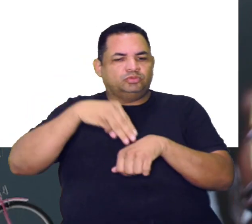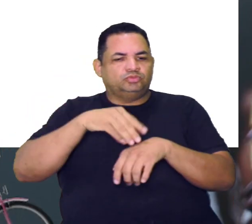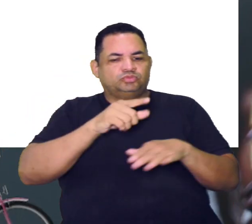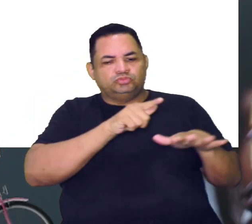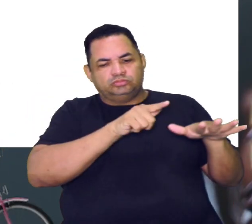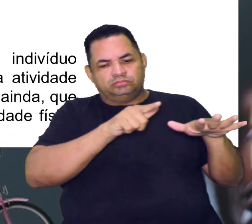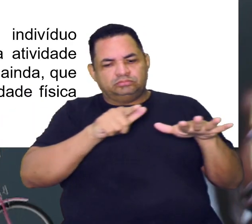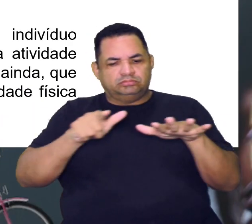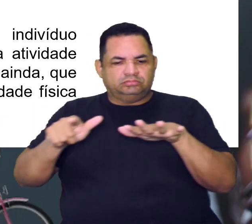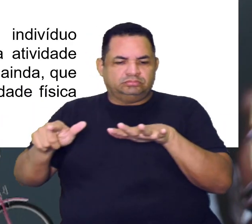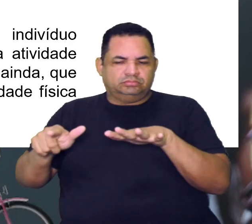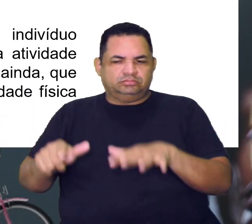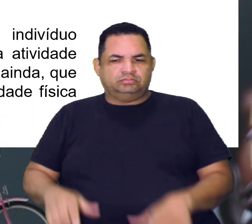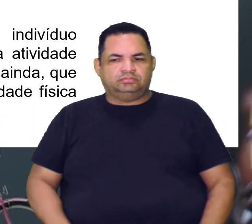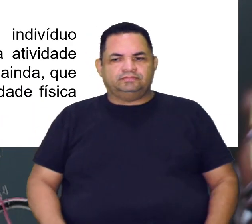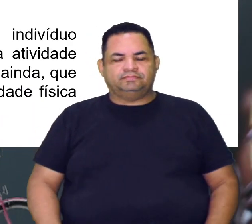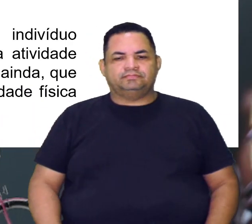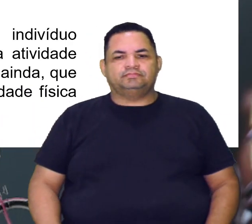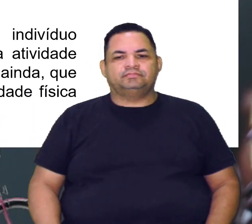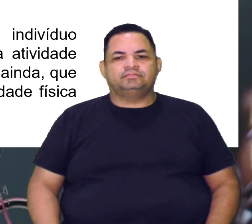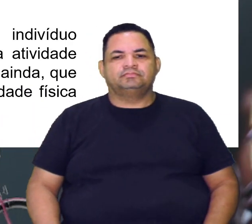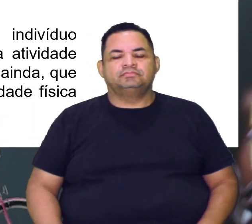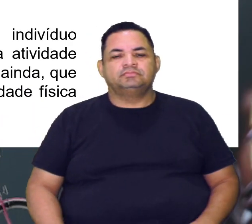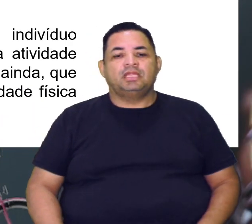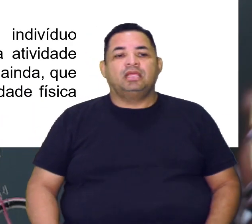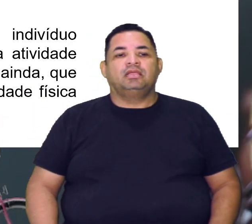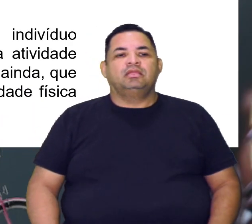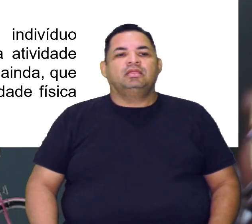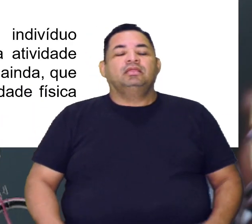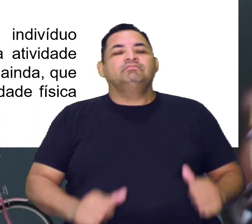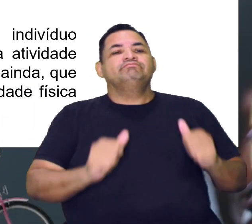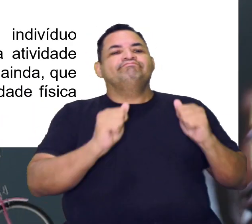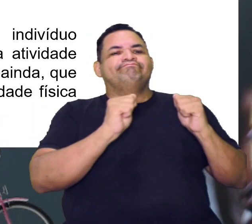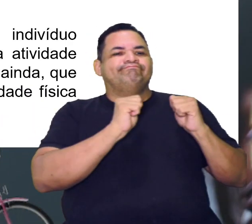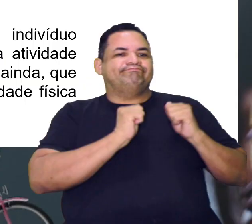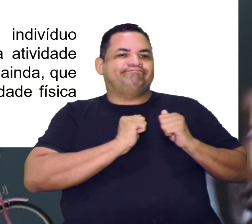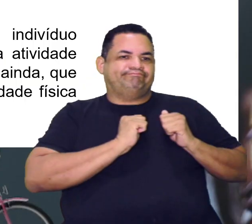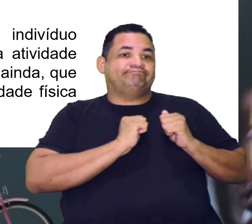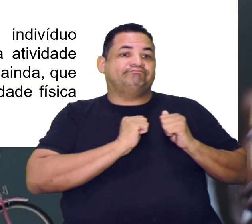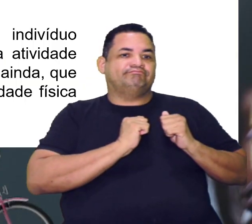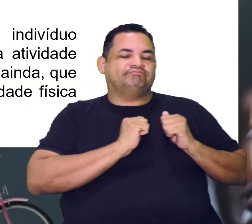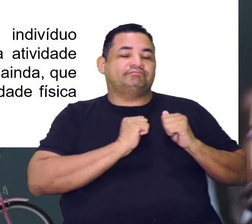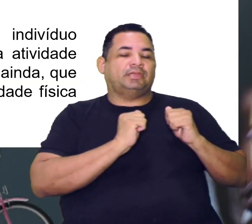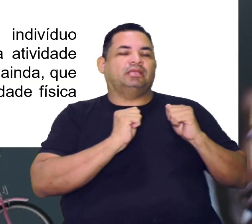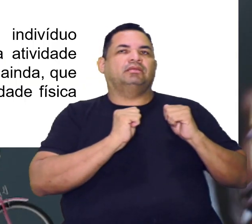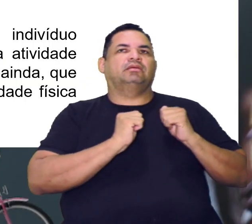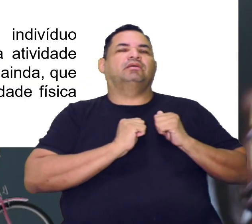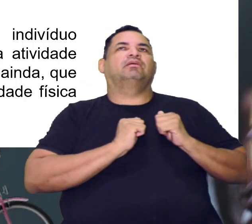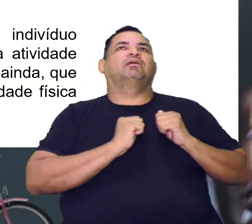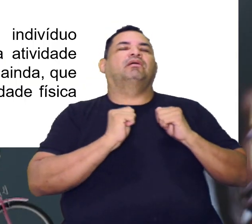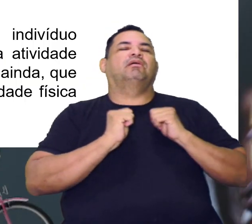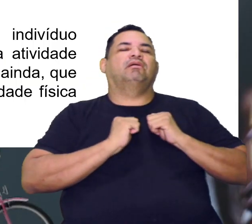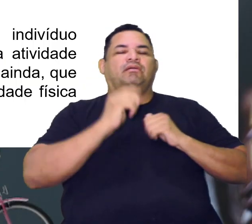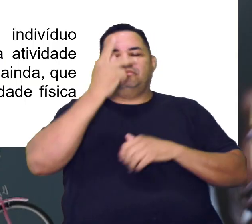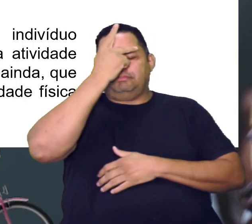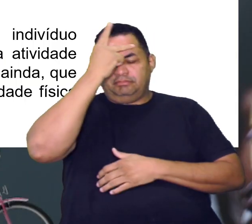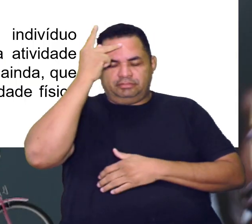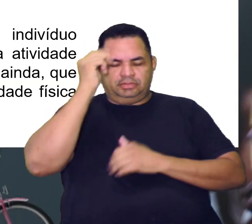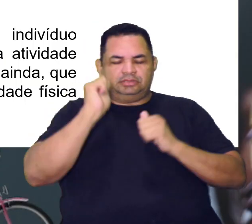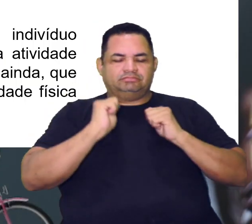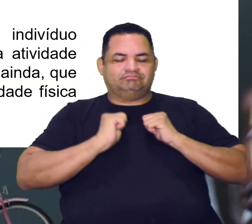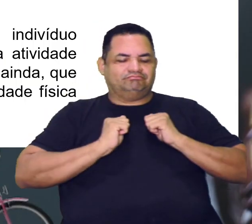semana. OK? E o sedentário, quem é o sedentário, prof? O sedentário é aquela pessoa que ela